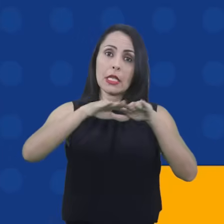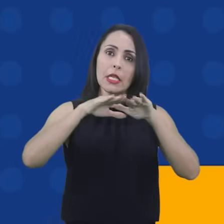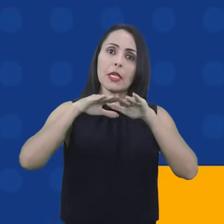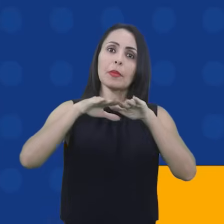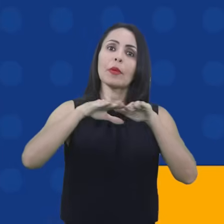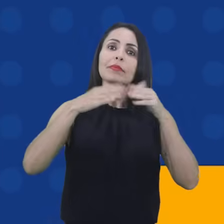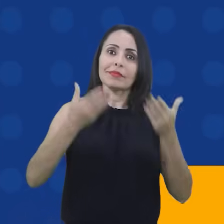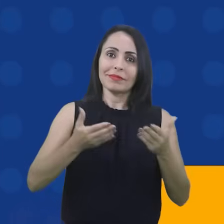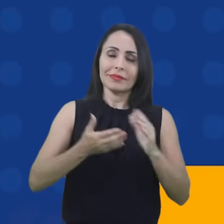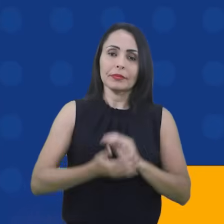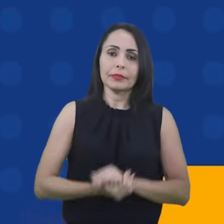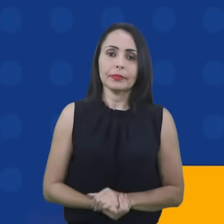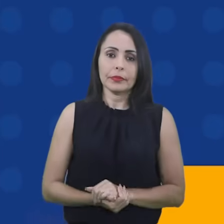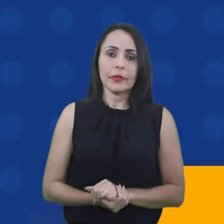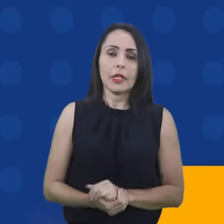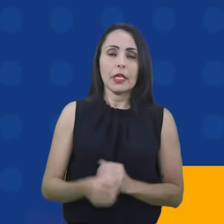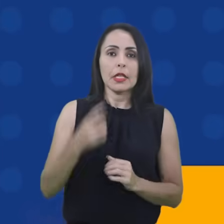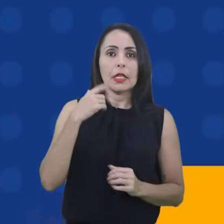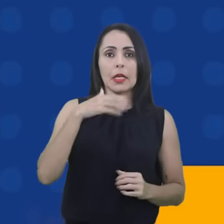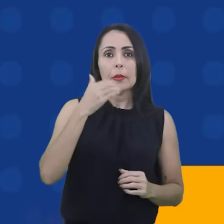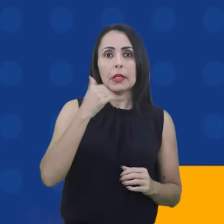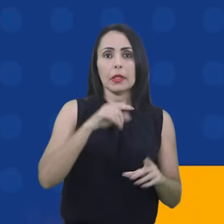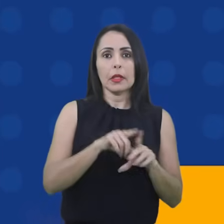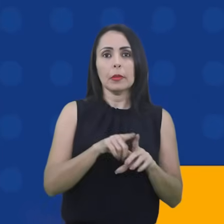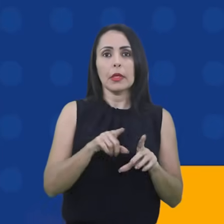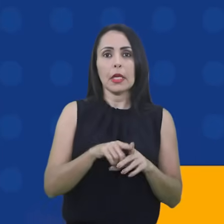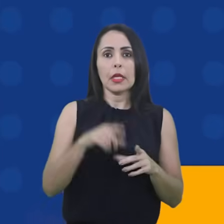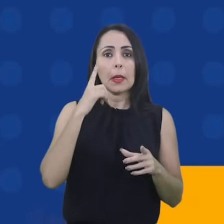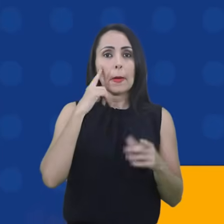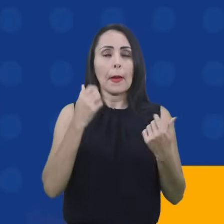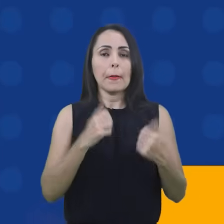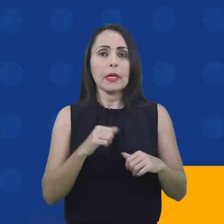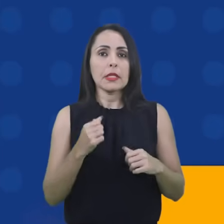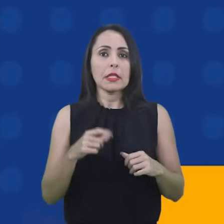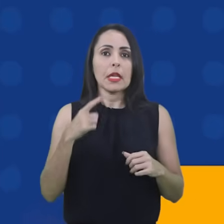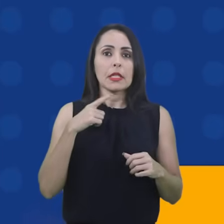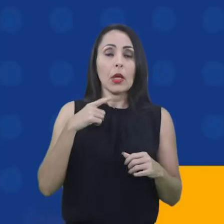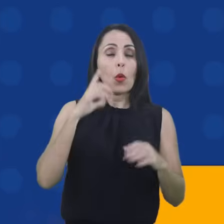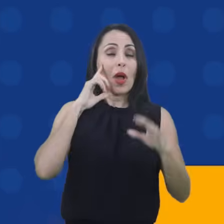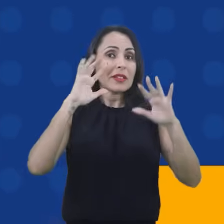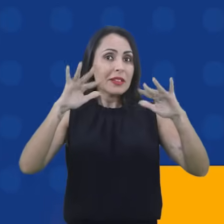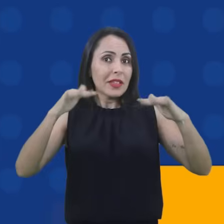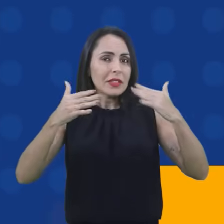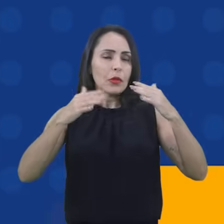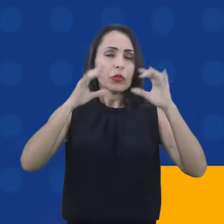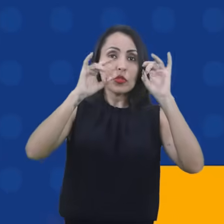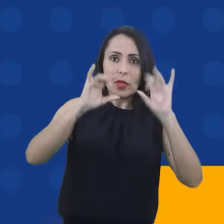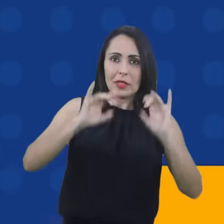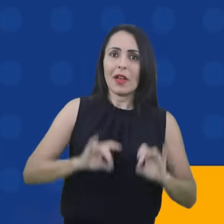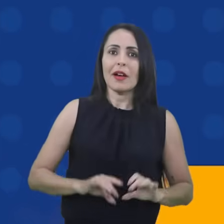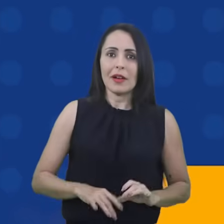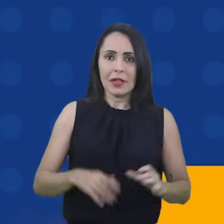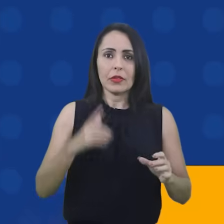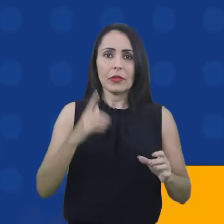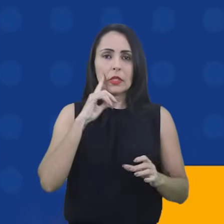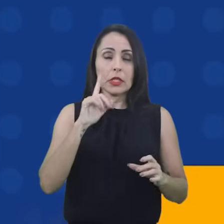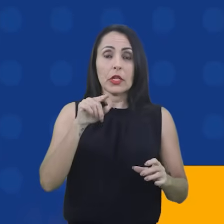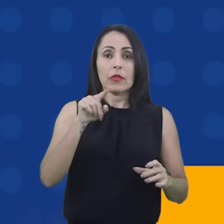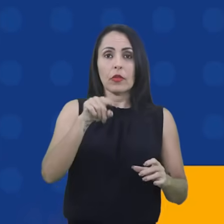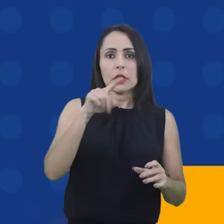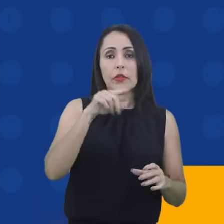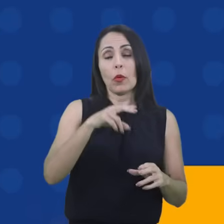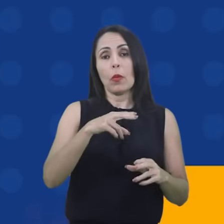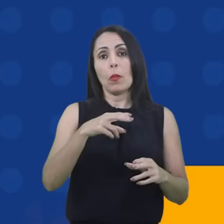na nossa vida, né? E esses alimentos cariogênicos aí é que a gente tem que ter uma atenção aí toda especial, né? Sobretudo se você for